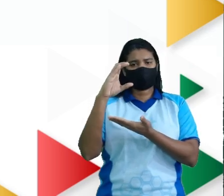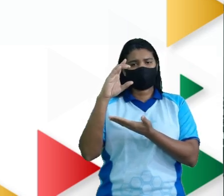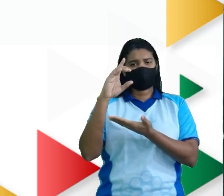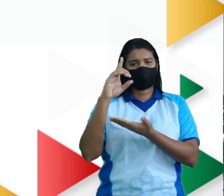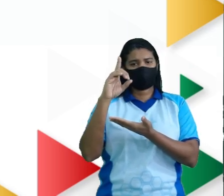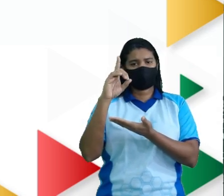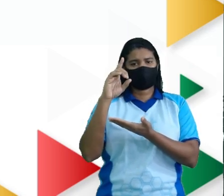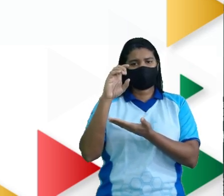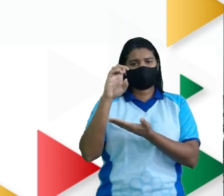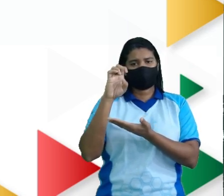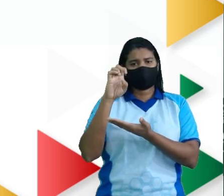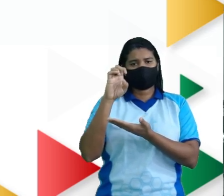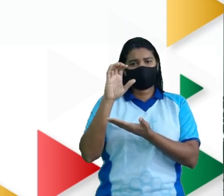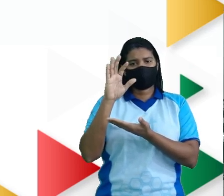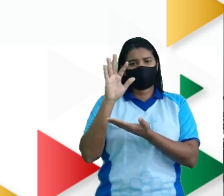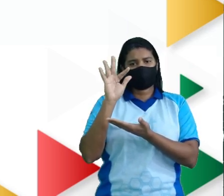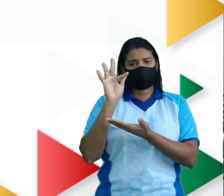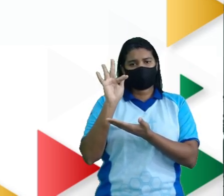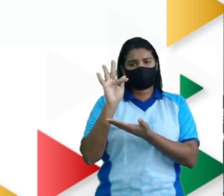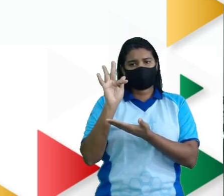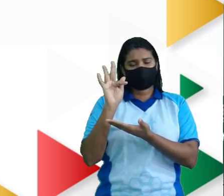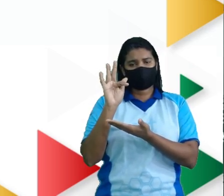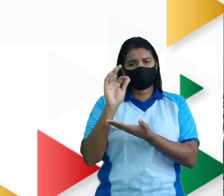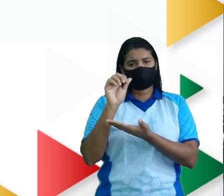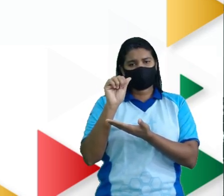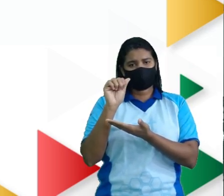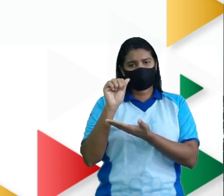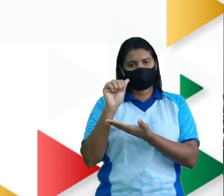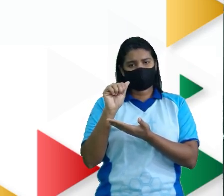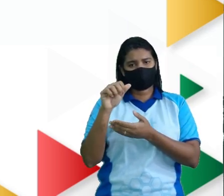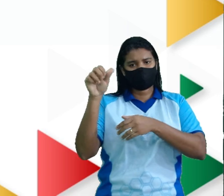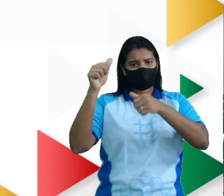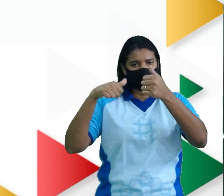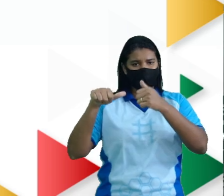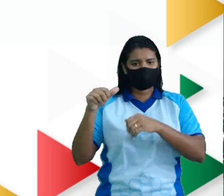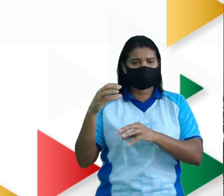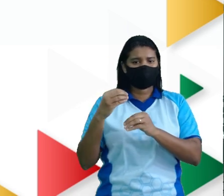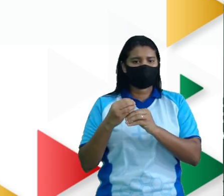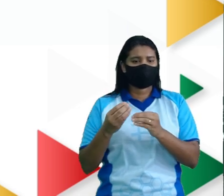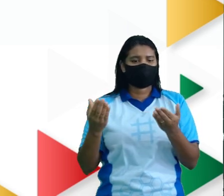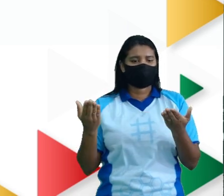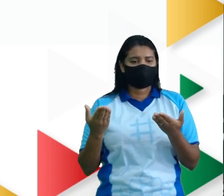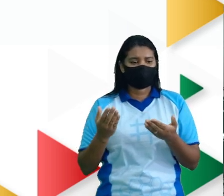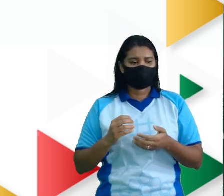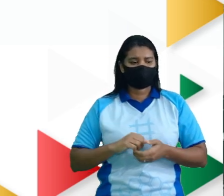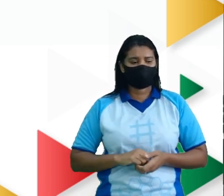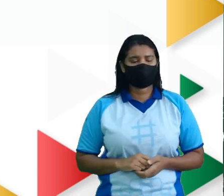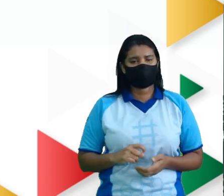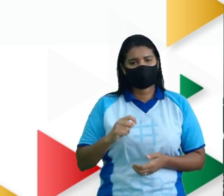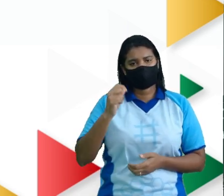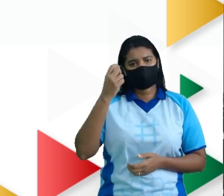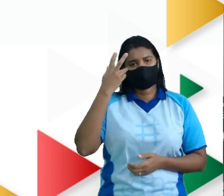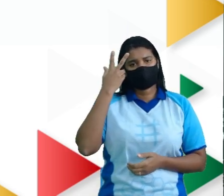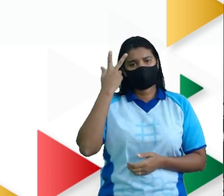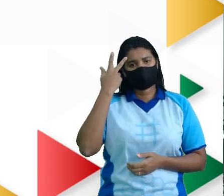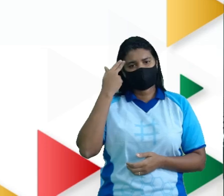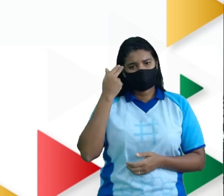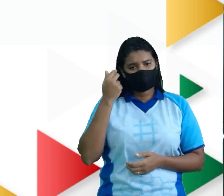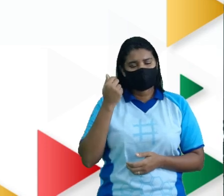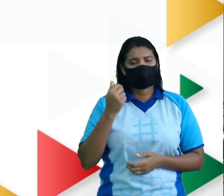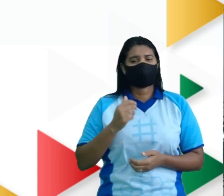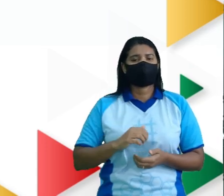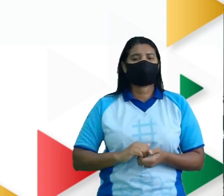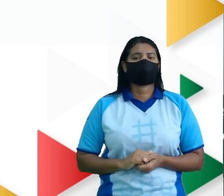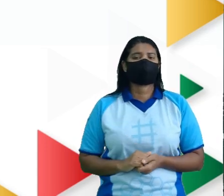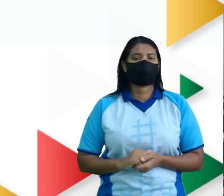D, E, F e depois fecha em A. Observe que cada ponto desse tem a mesma